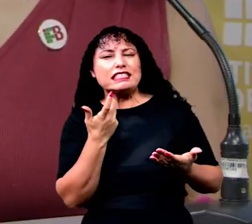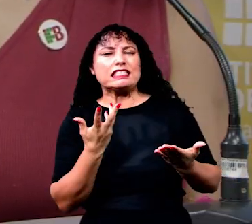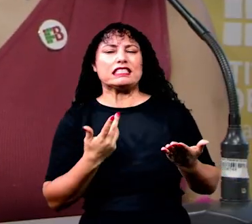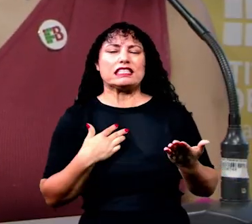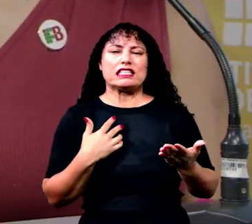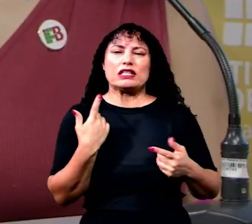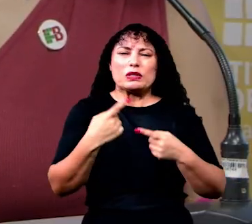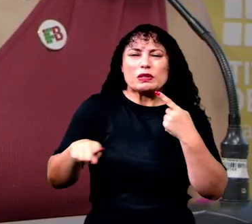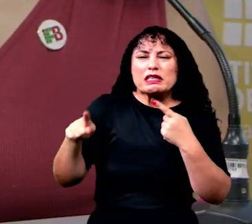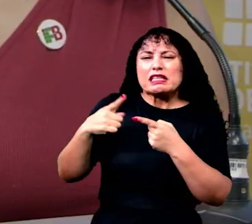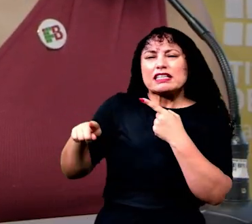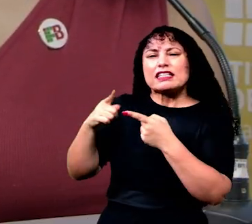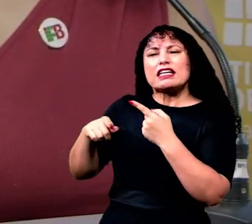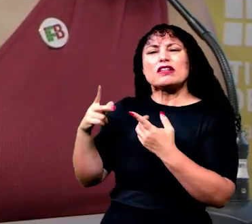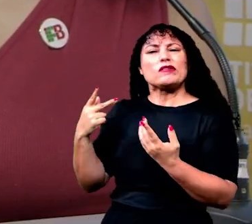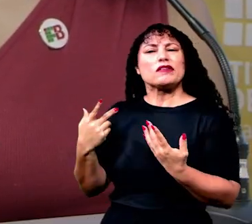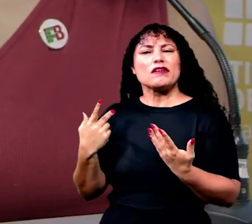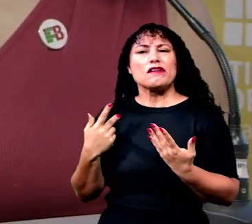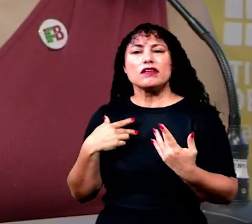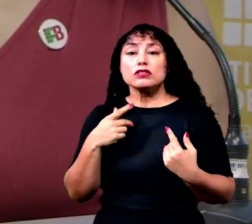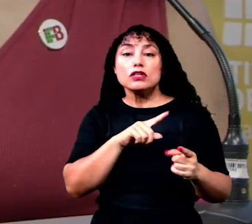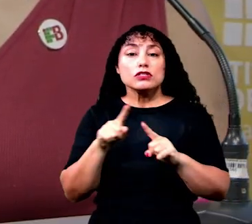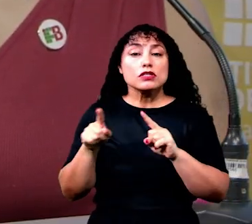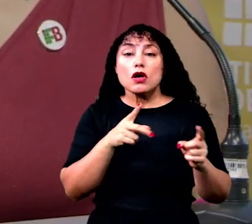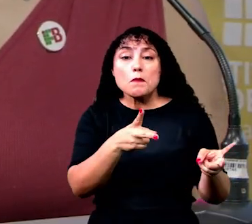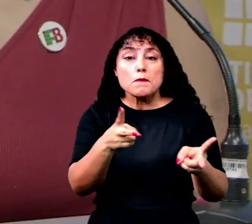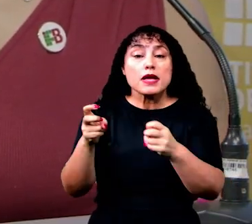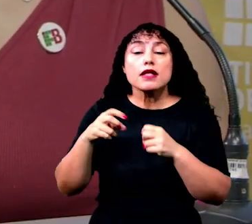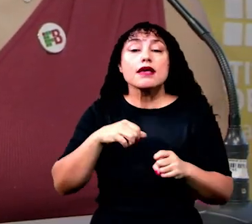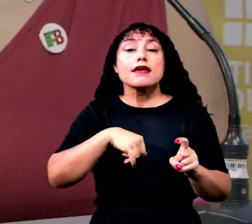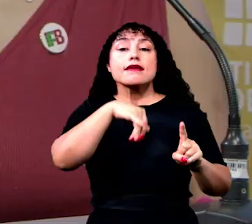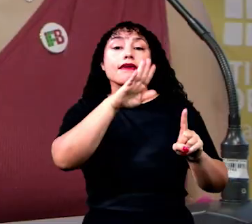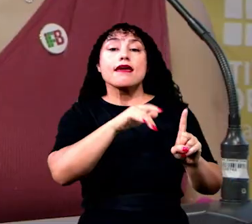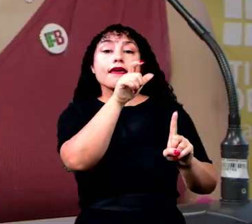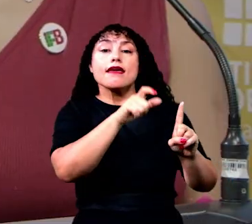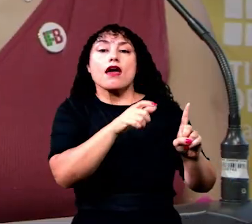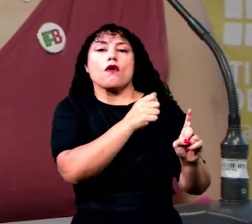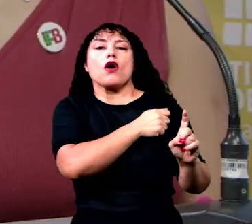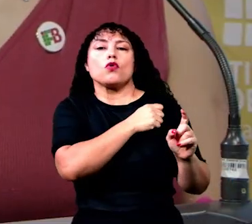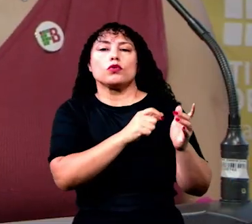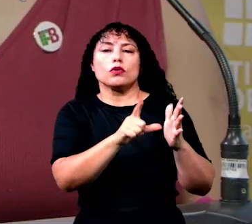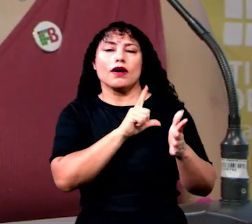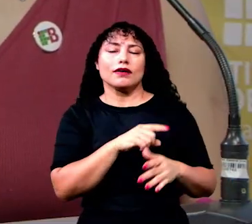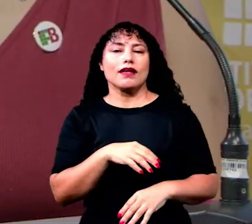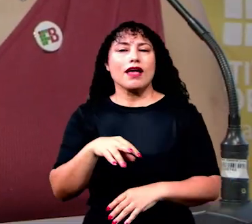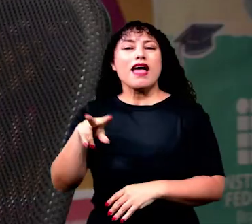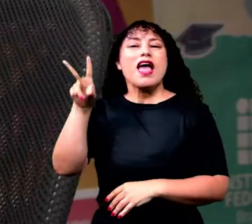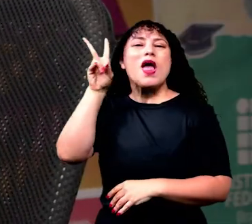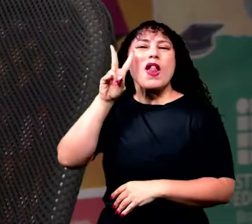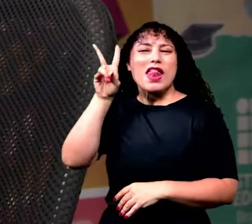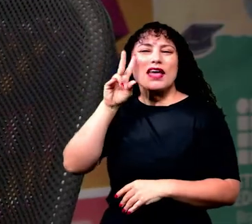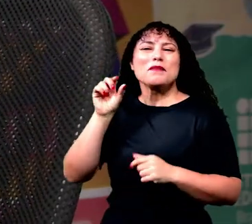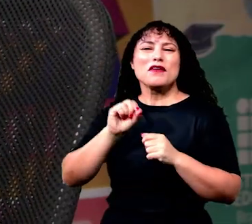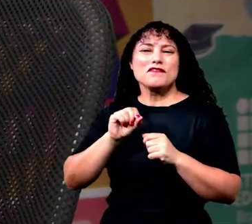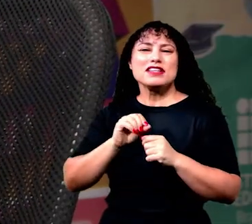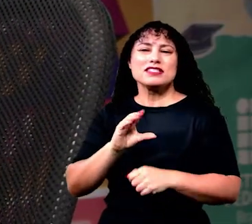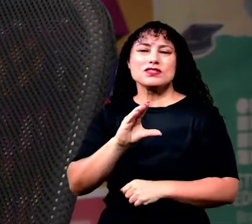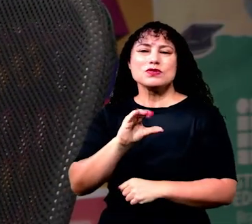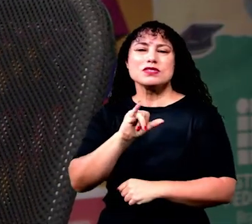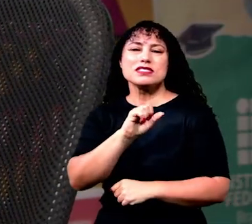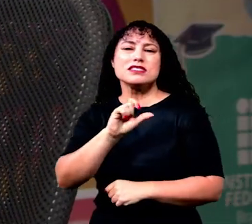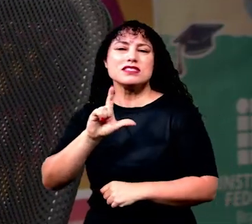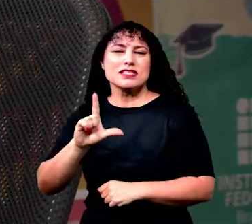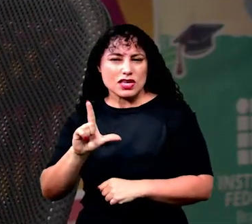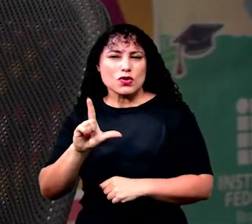deu certo. Não deu certo porque às vezes a gente não ouviu Sim. quem é o estudante antes, né? Eu lembro, eu fiz centro de línguas